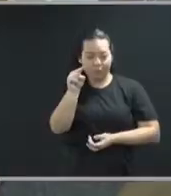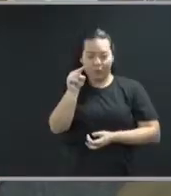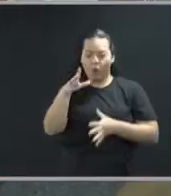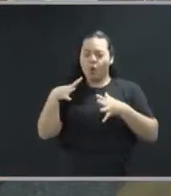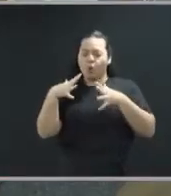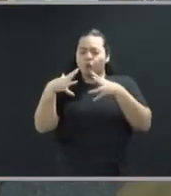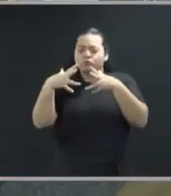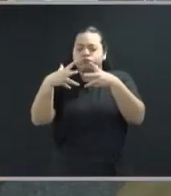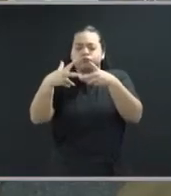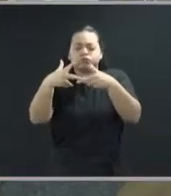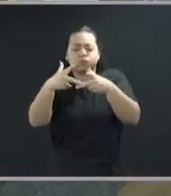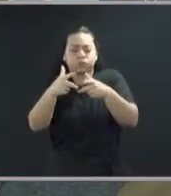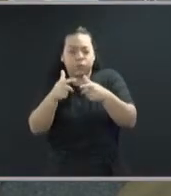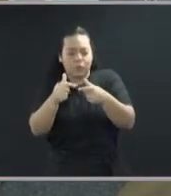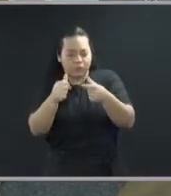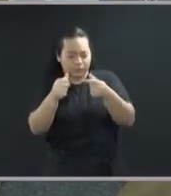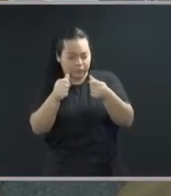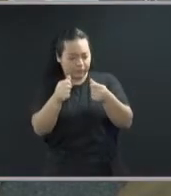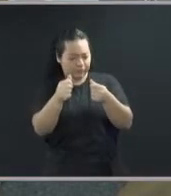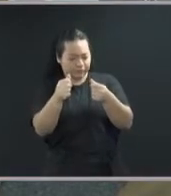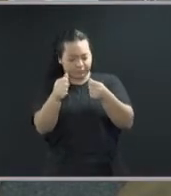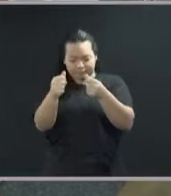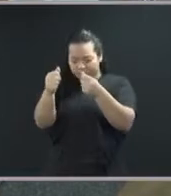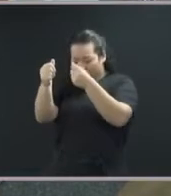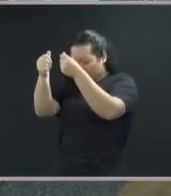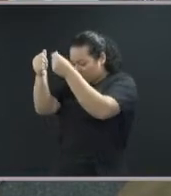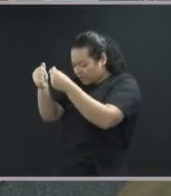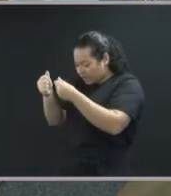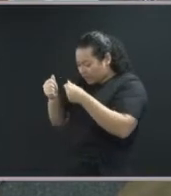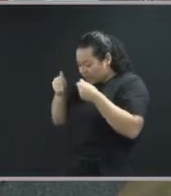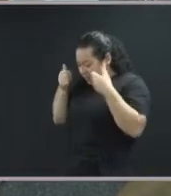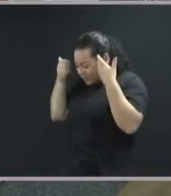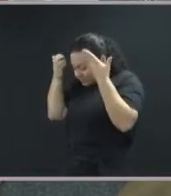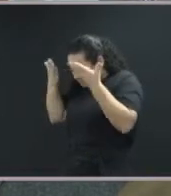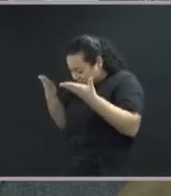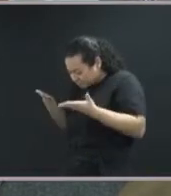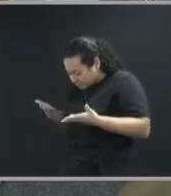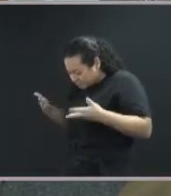tudo quanto você pedir no meu nome,